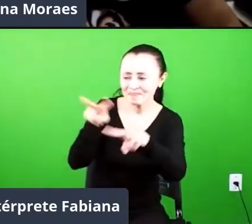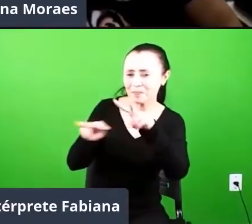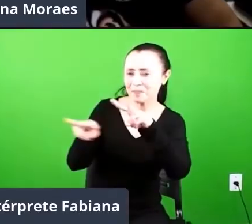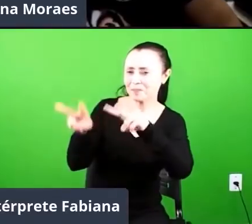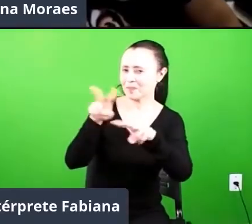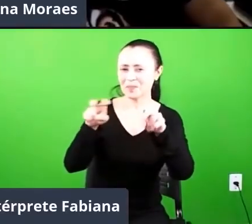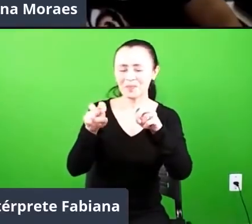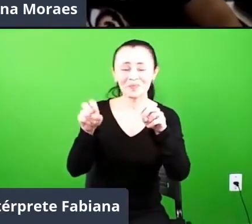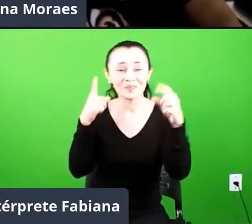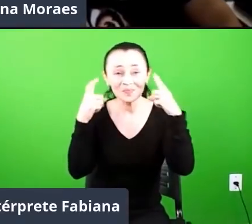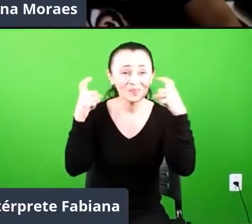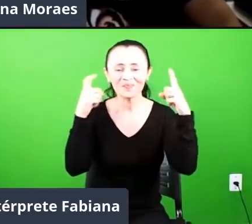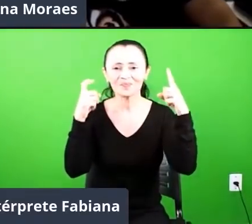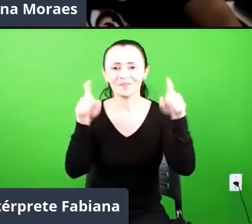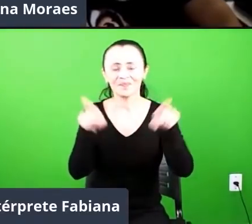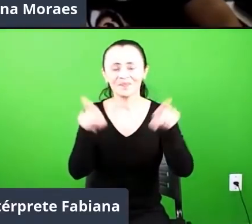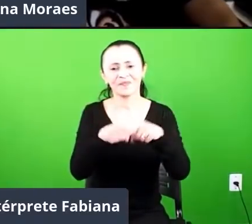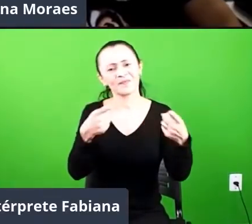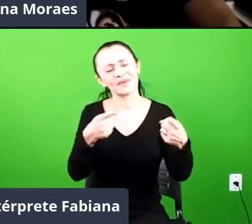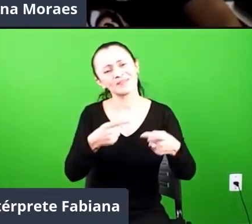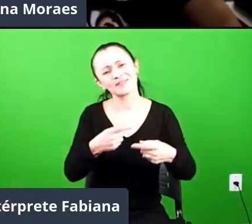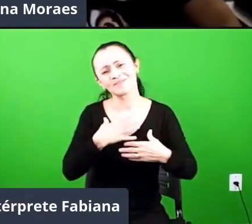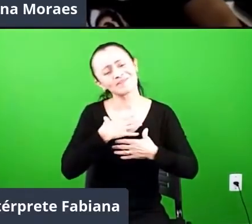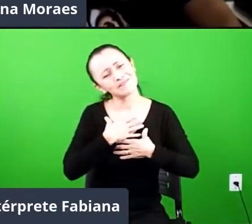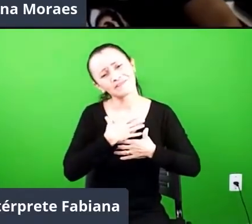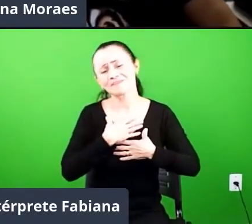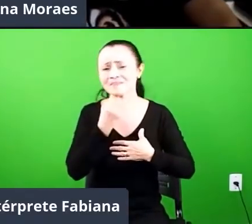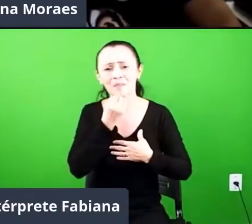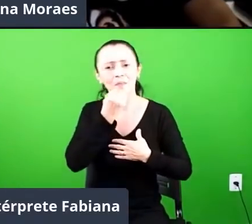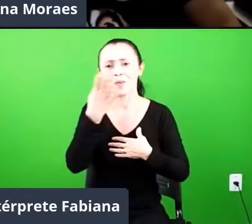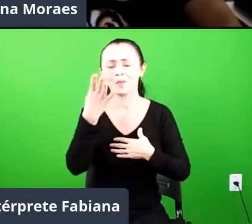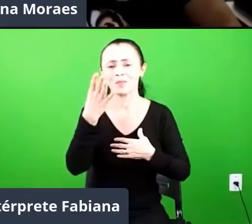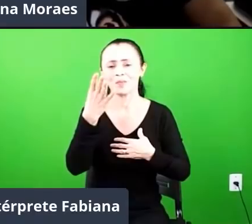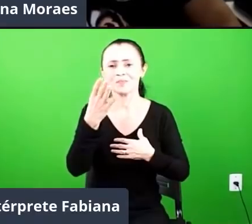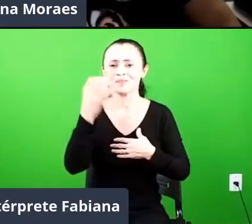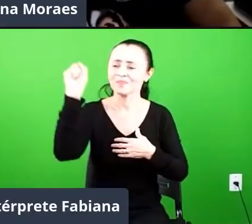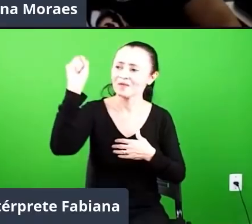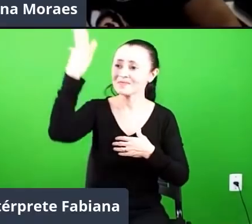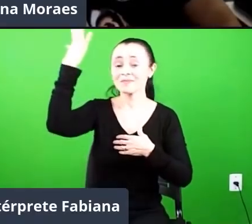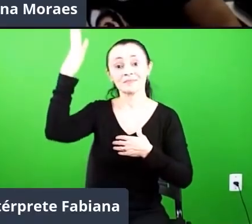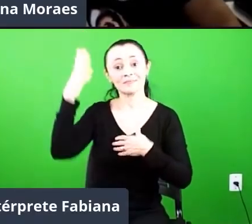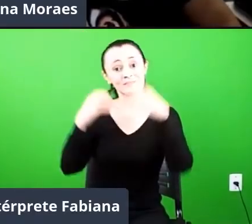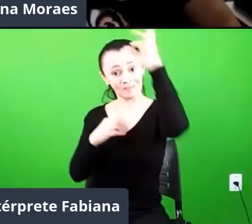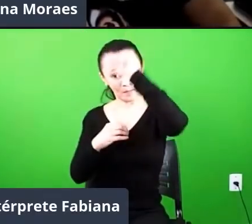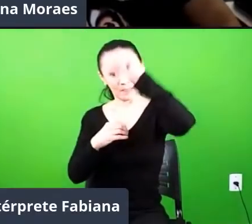barulho. Mas é tão gratificante você verificar que está acontecendo a aprendizagem